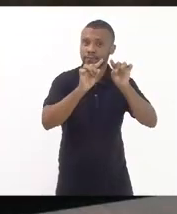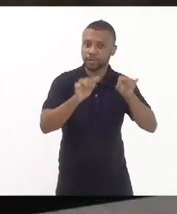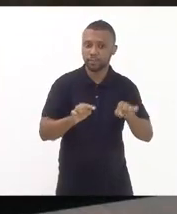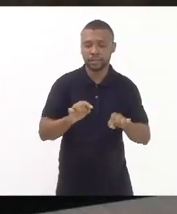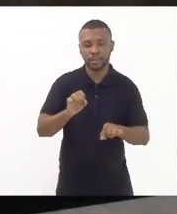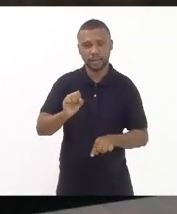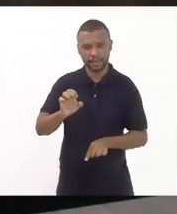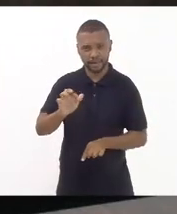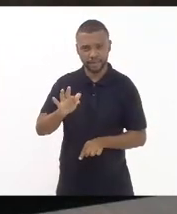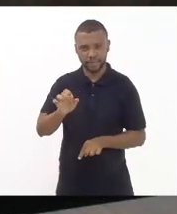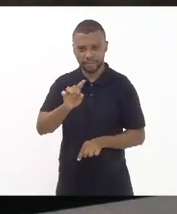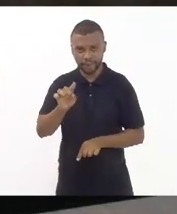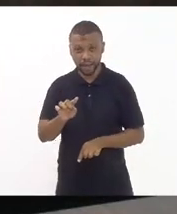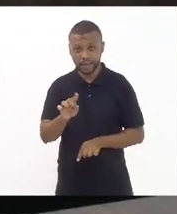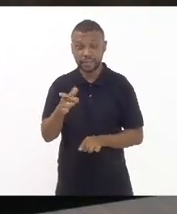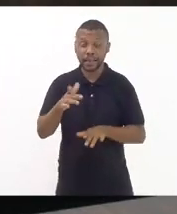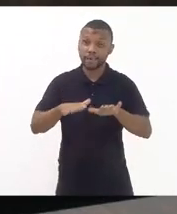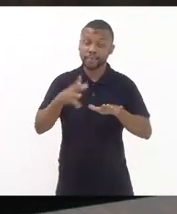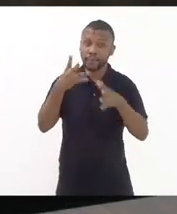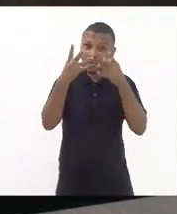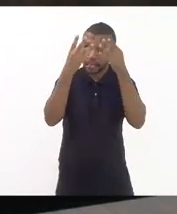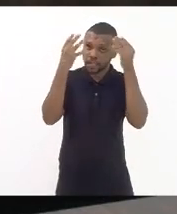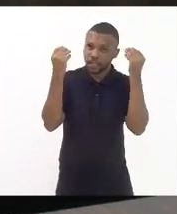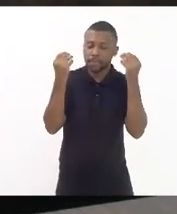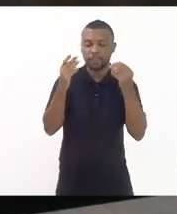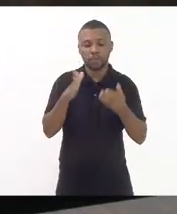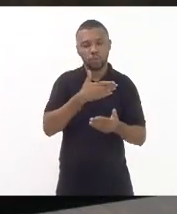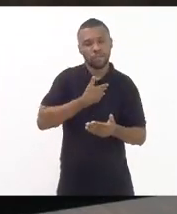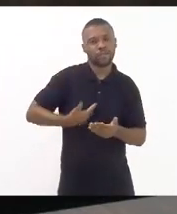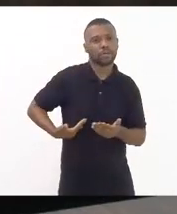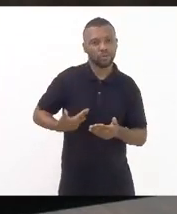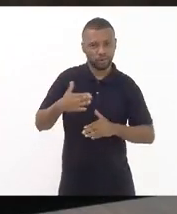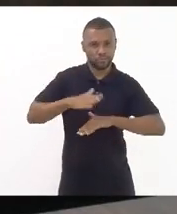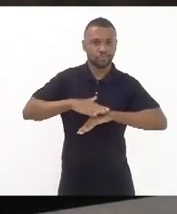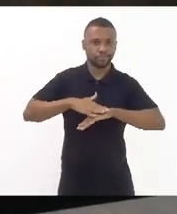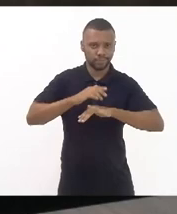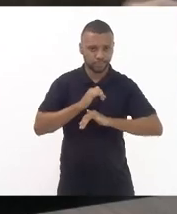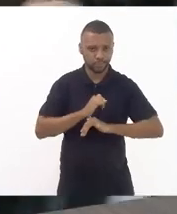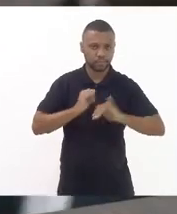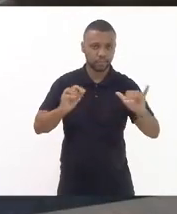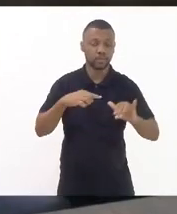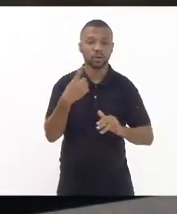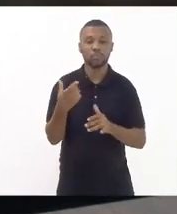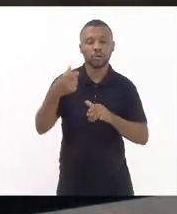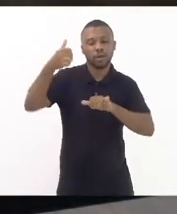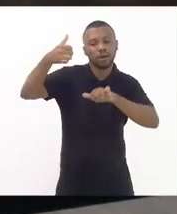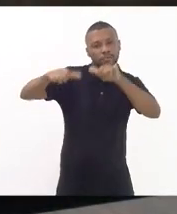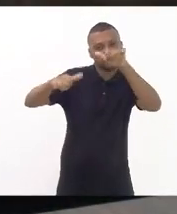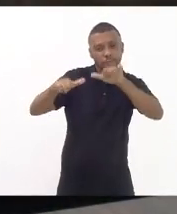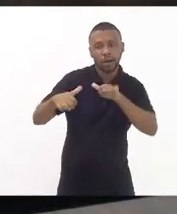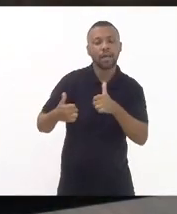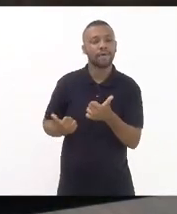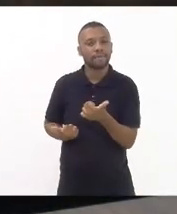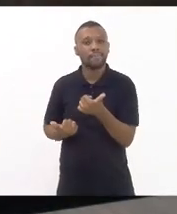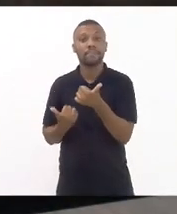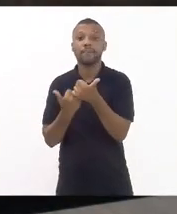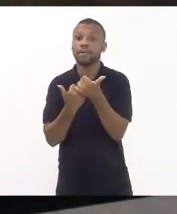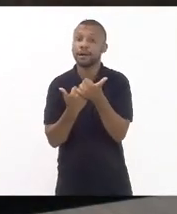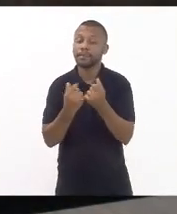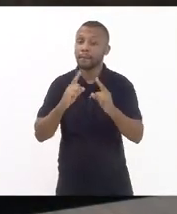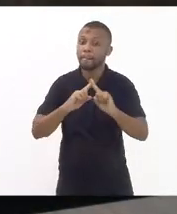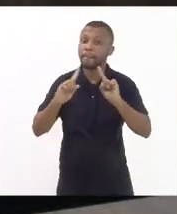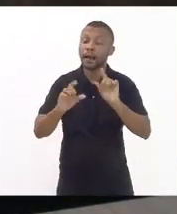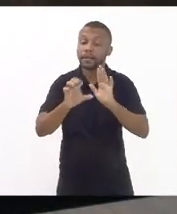sendo lembradas aí pela mensagem do governador. Então, o nosso parecer é favorável com